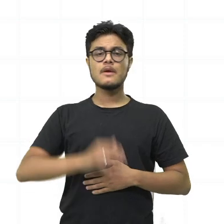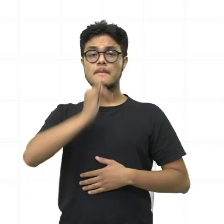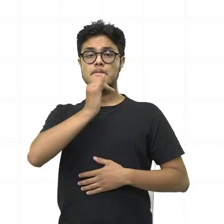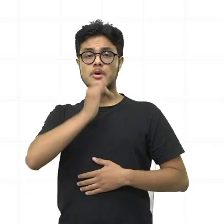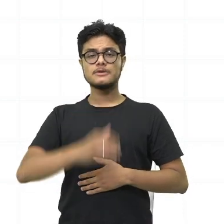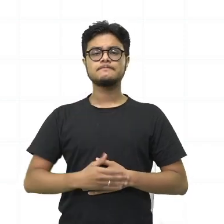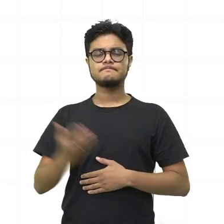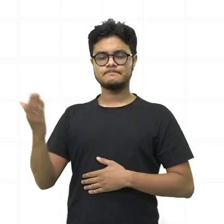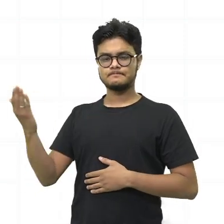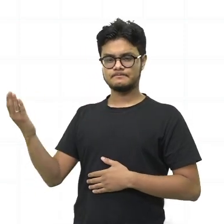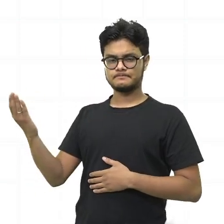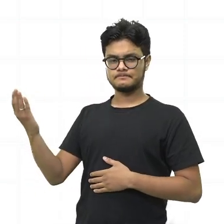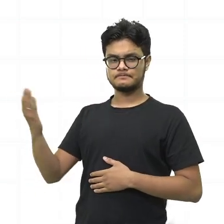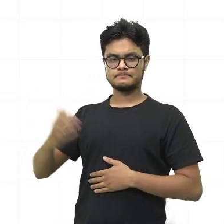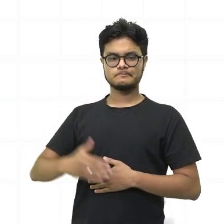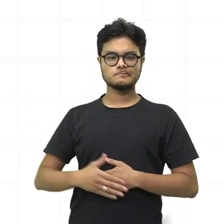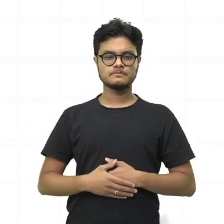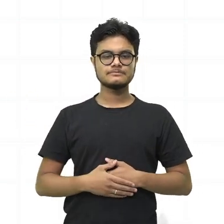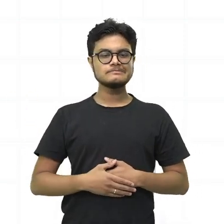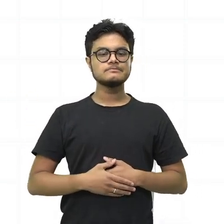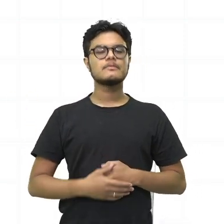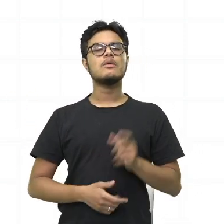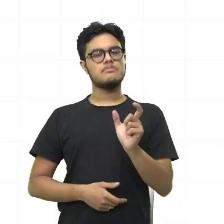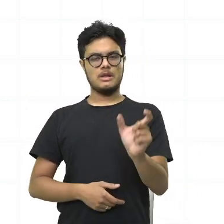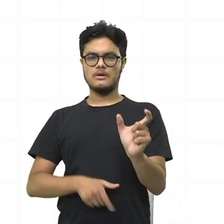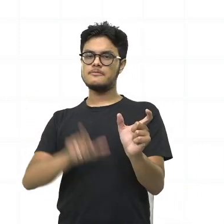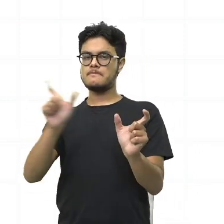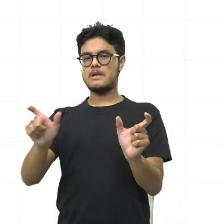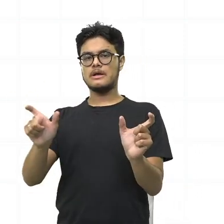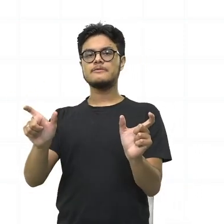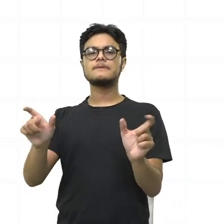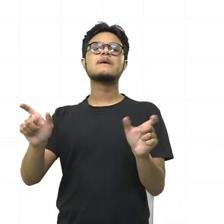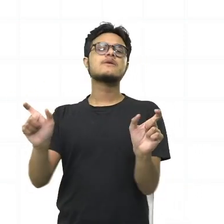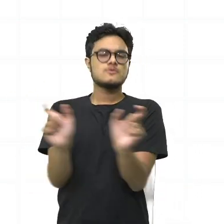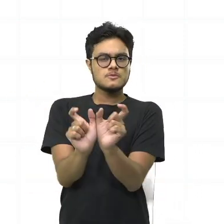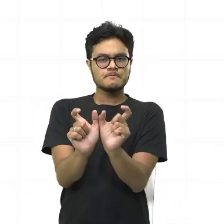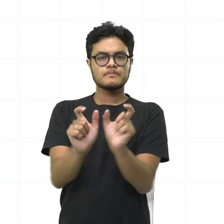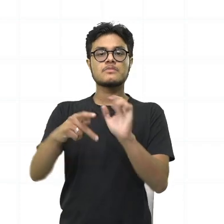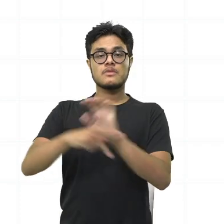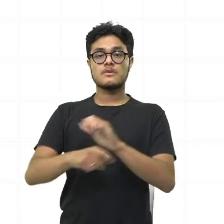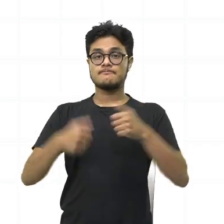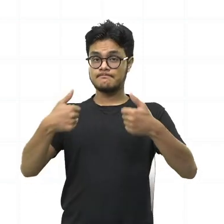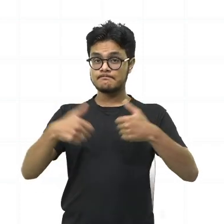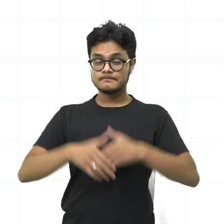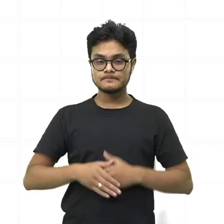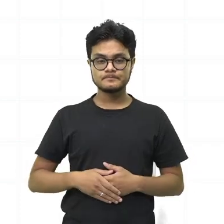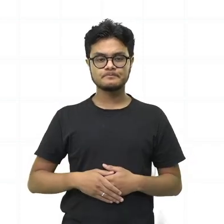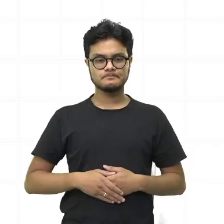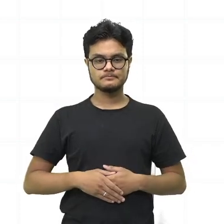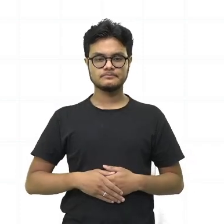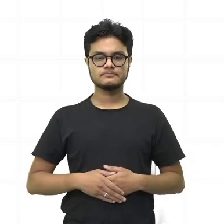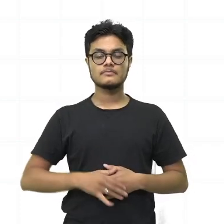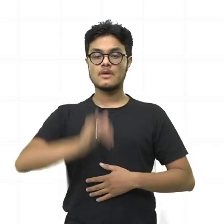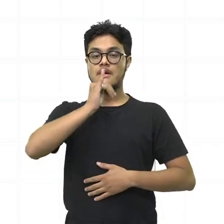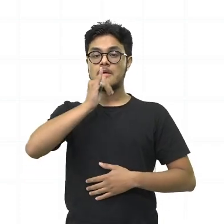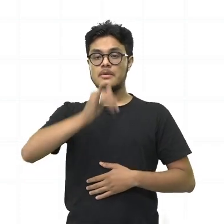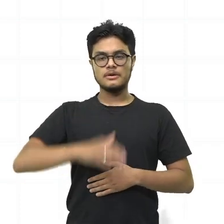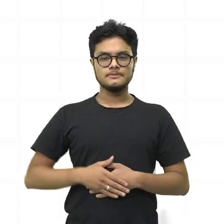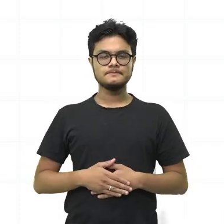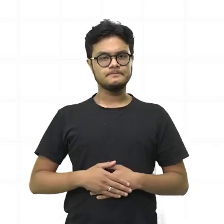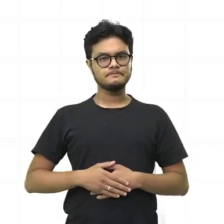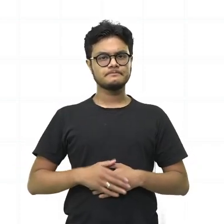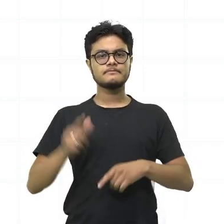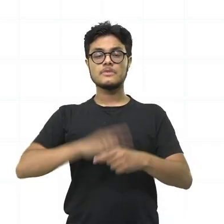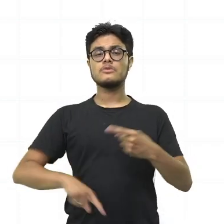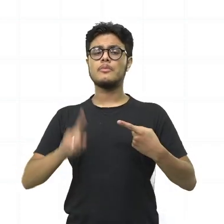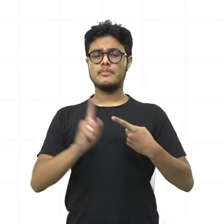Exemplo, cachorro-quente, guarda-roupa e guarda-chuva, né? Então vejam aqui, se no